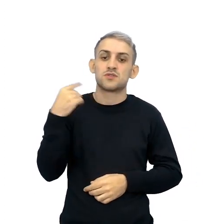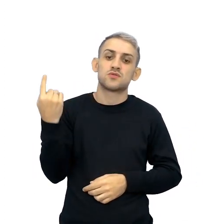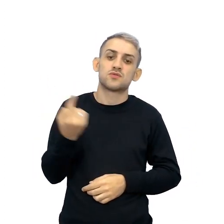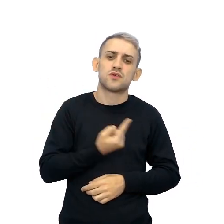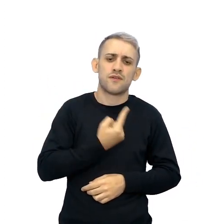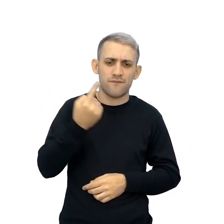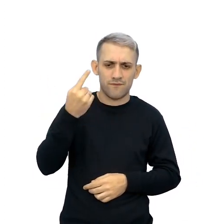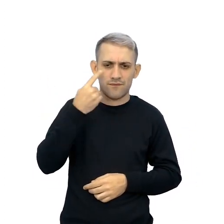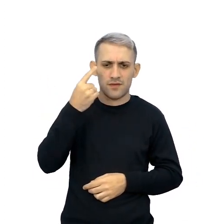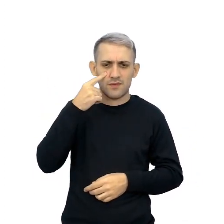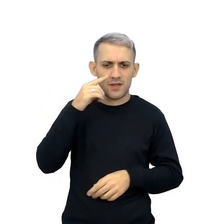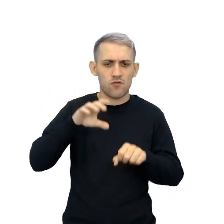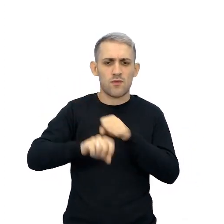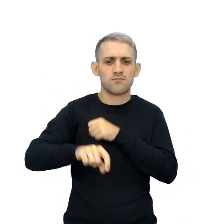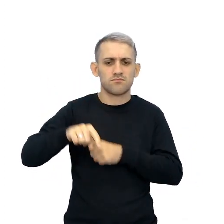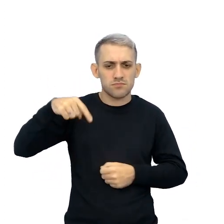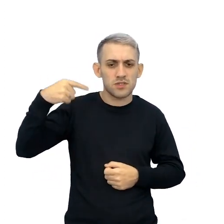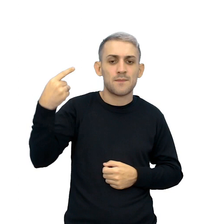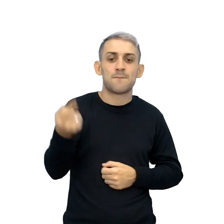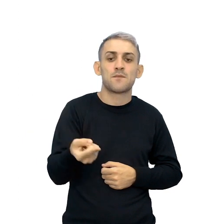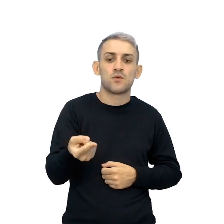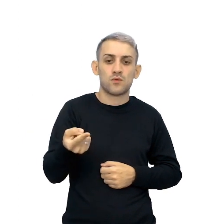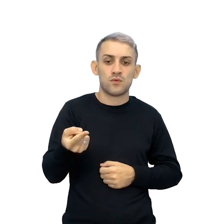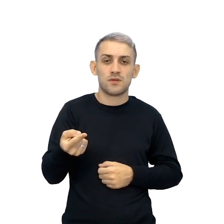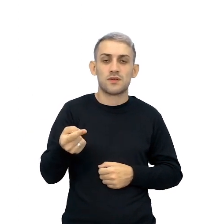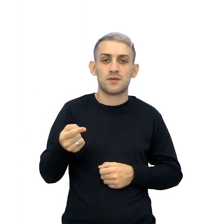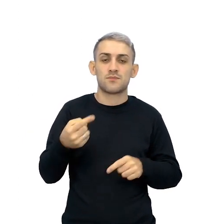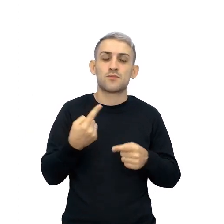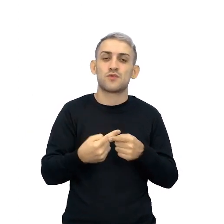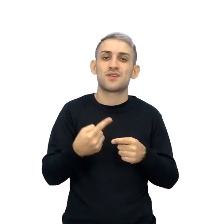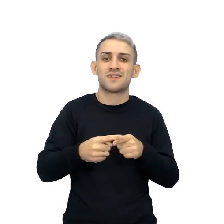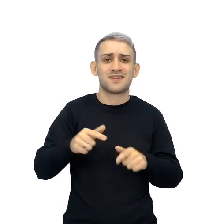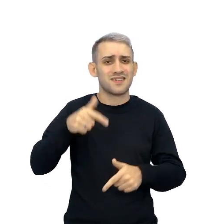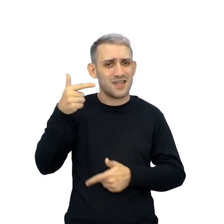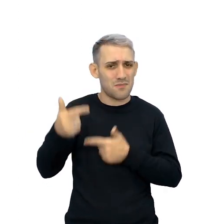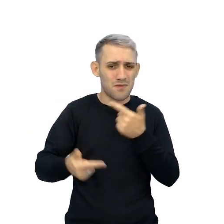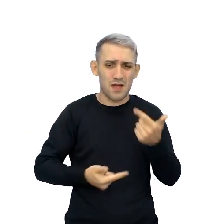na próxima formação, né? Trabalha muito